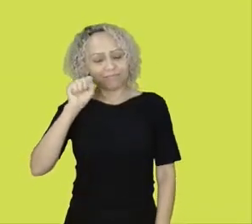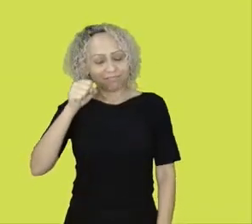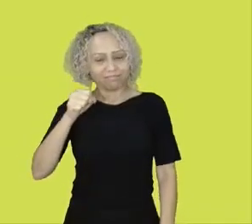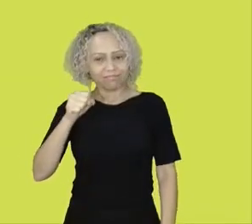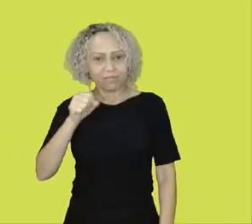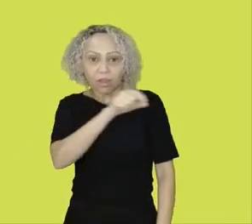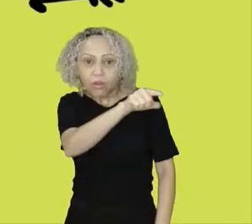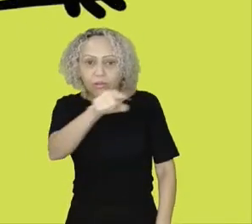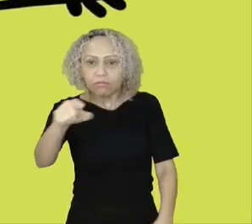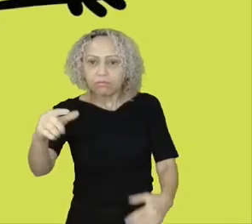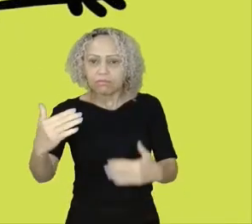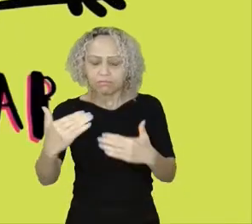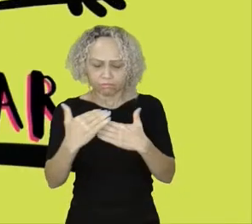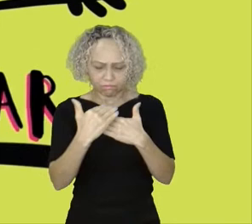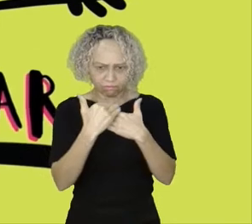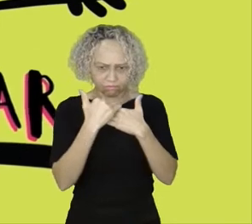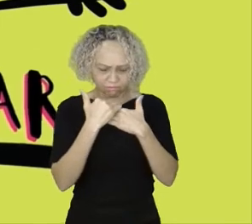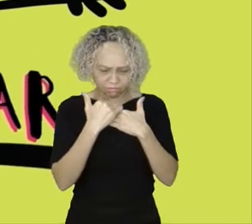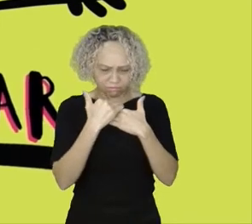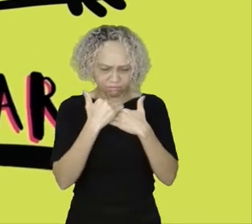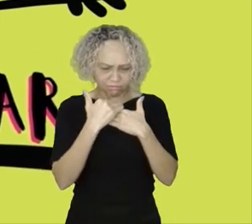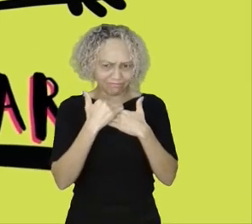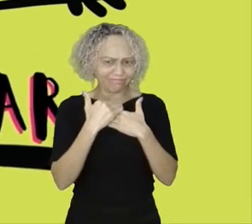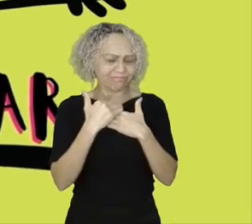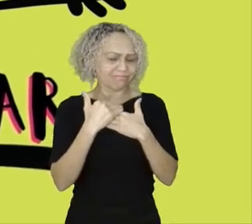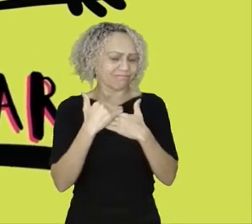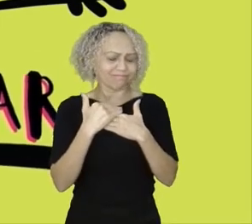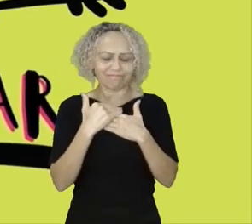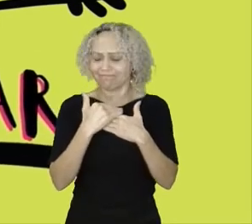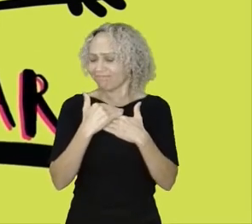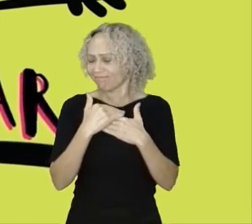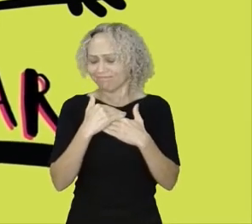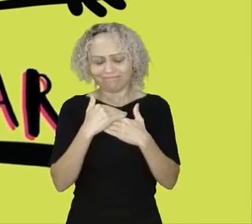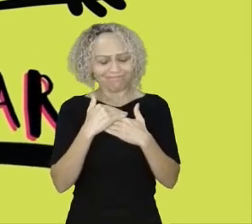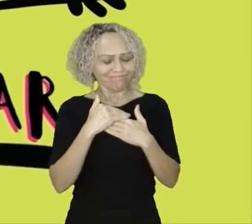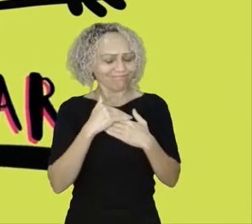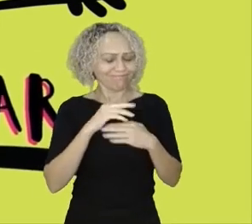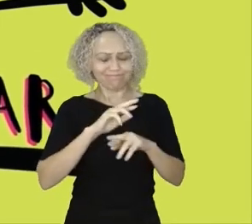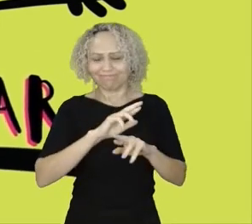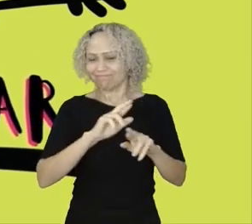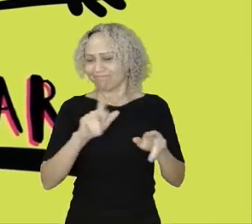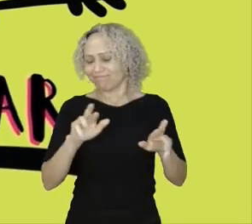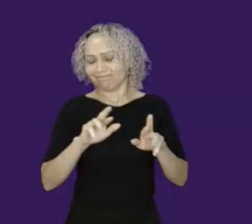Não vão mais conseguir me anular, me calar.